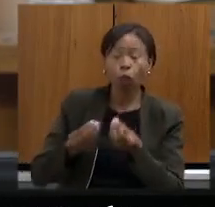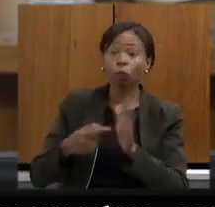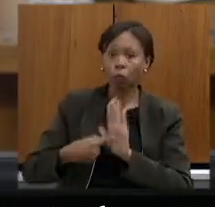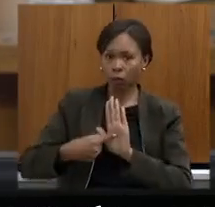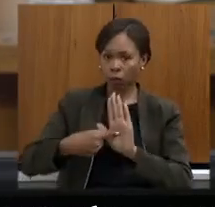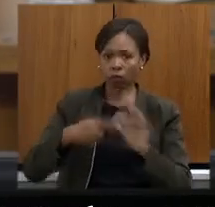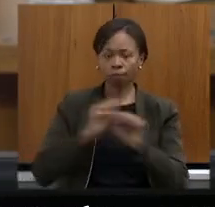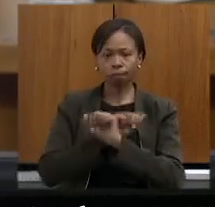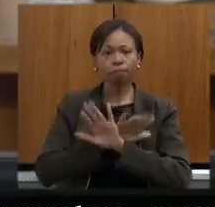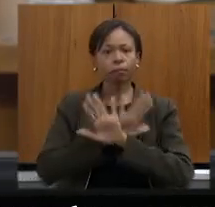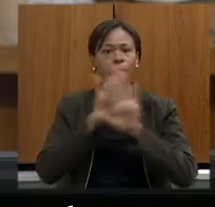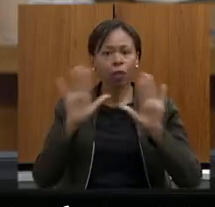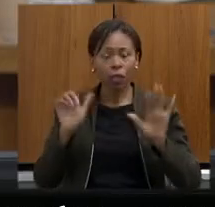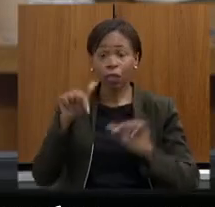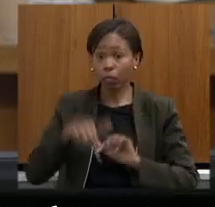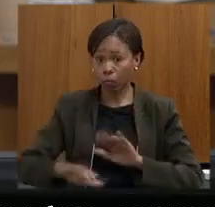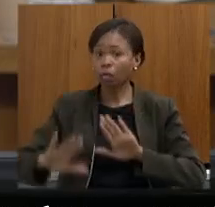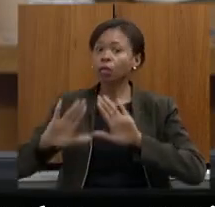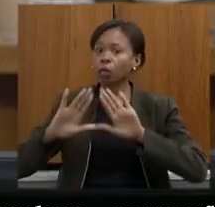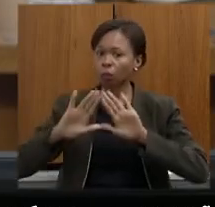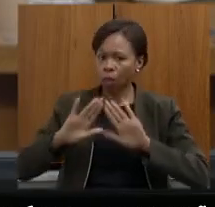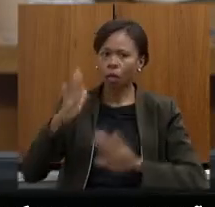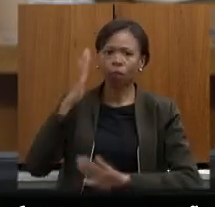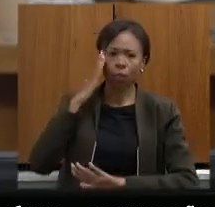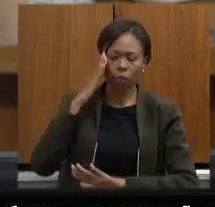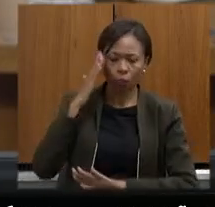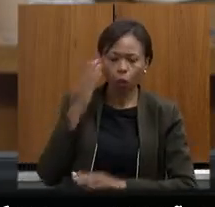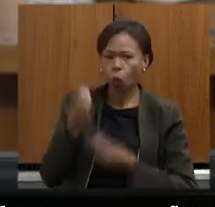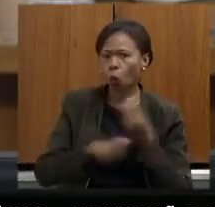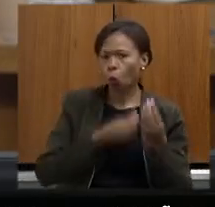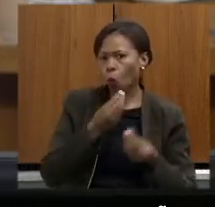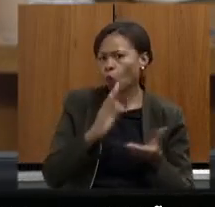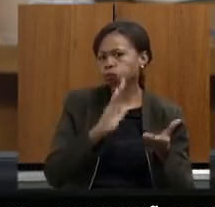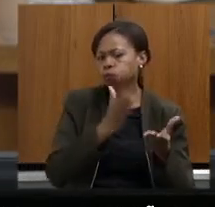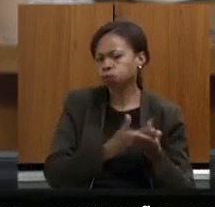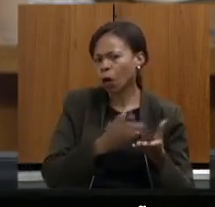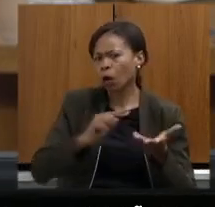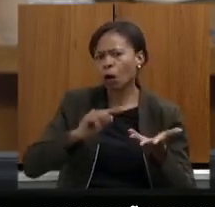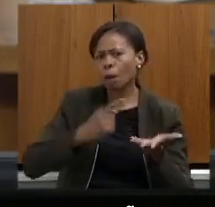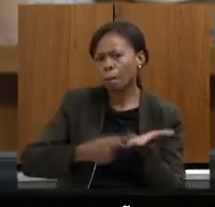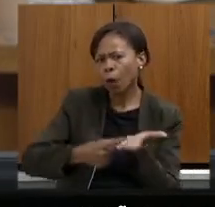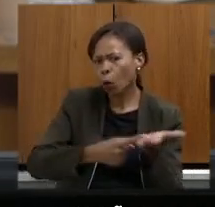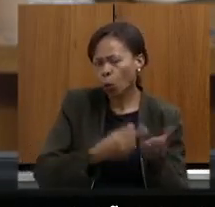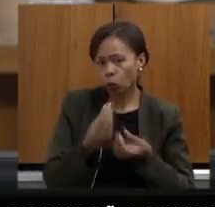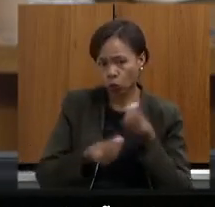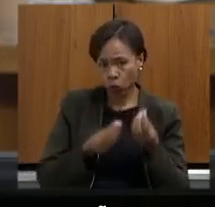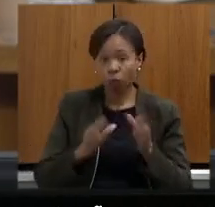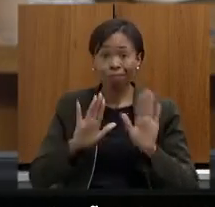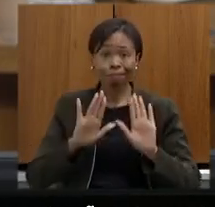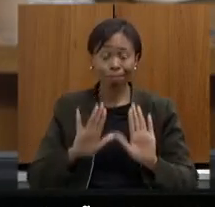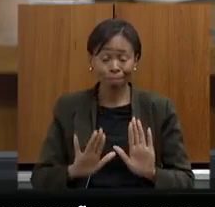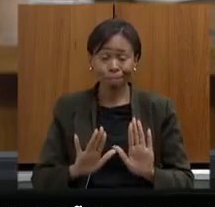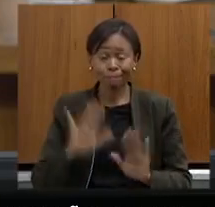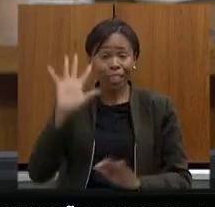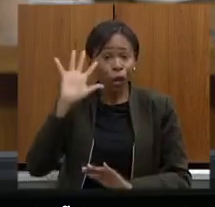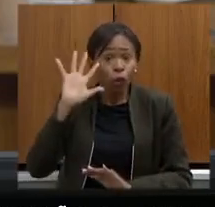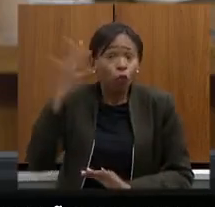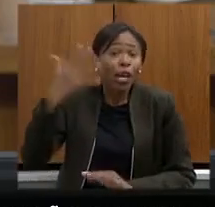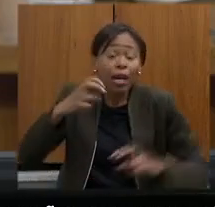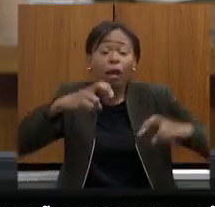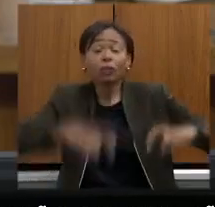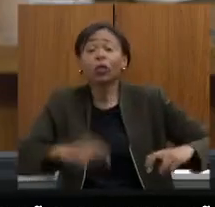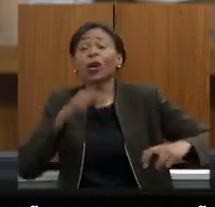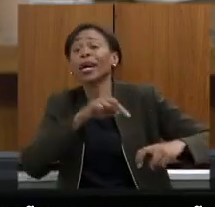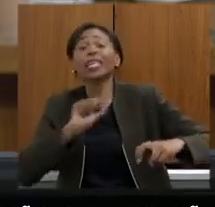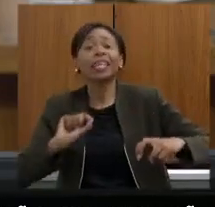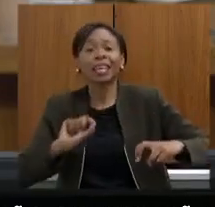muita transparência a esta casa como tem sido esse processo mas a definição de quem de fato senta nessa mesa de negociação